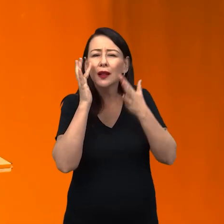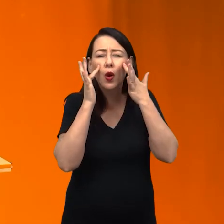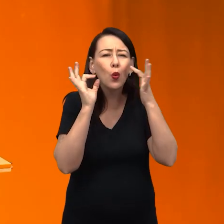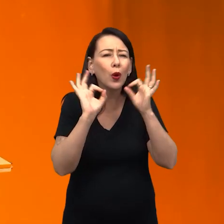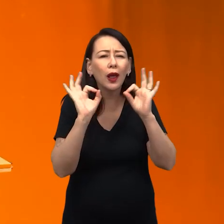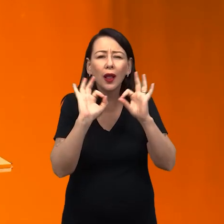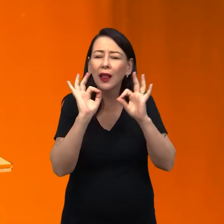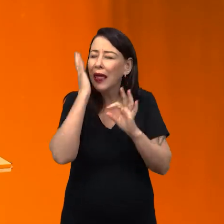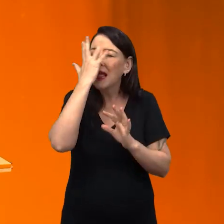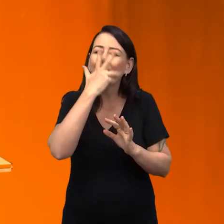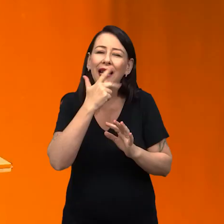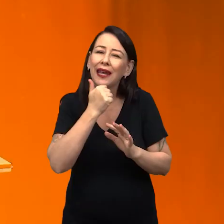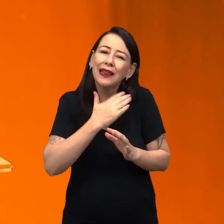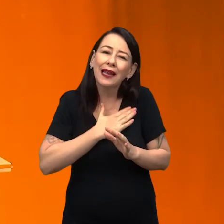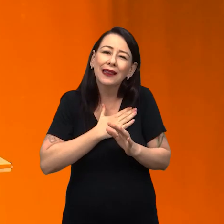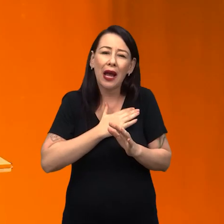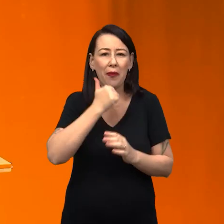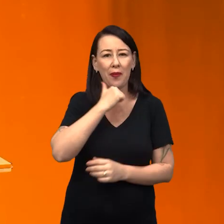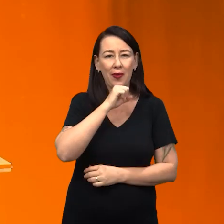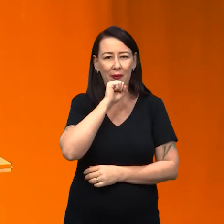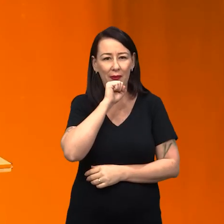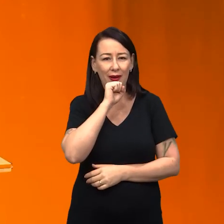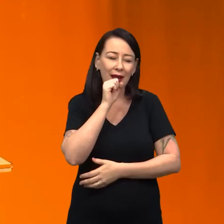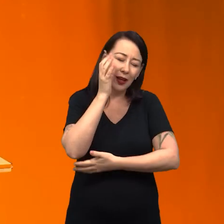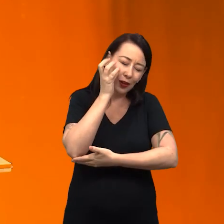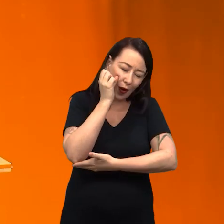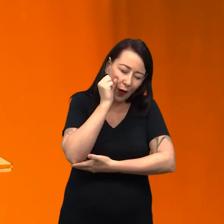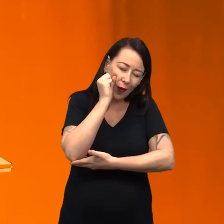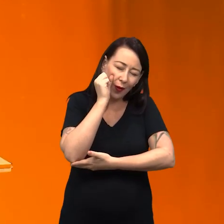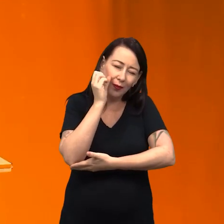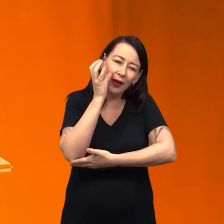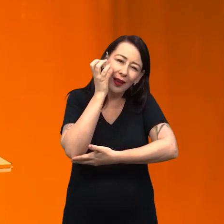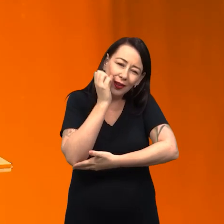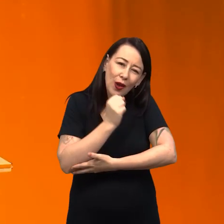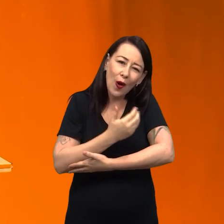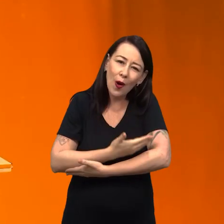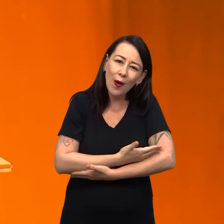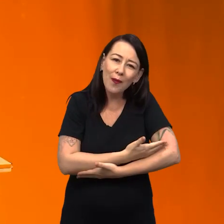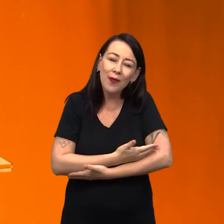toda linda de mamãe. Dorme, dorme,